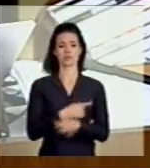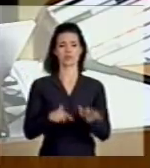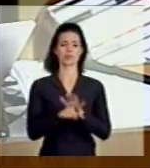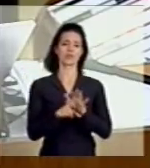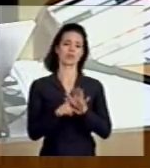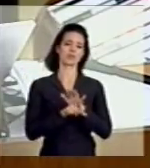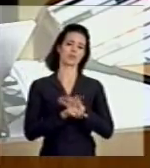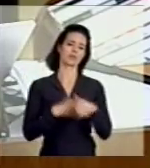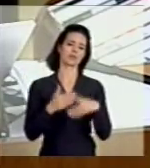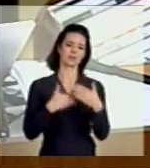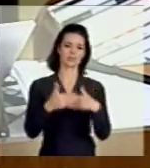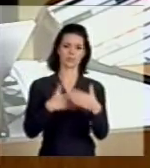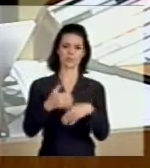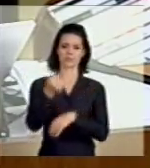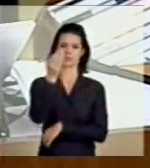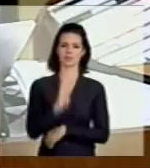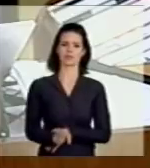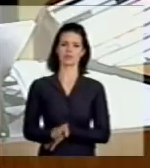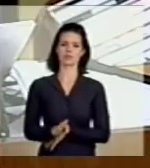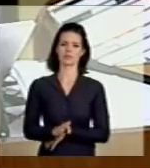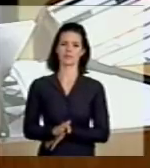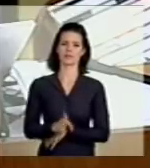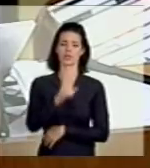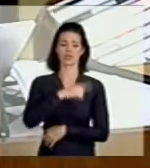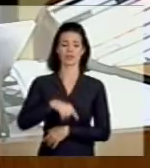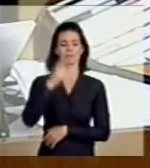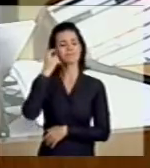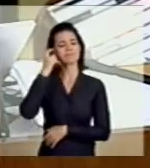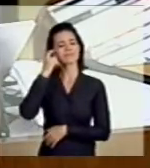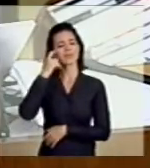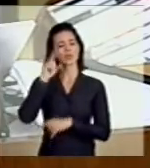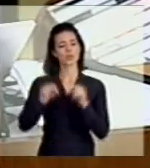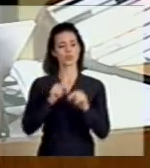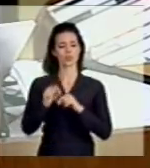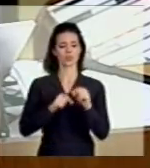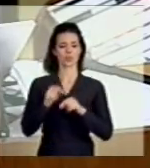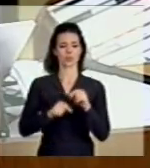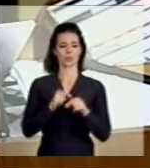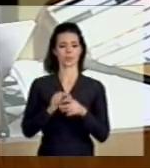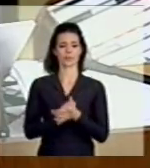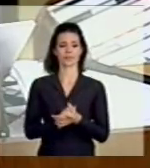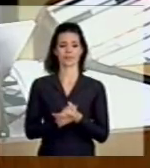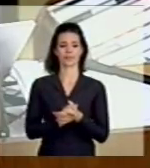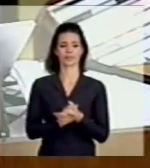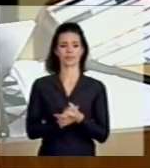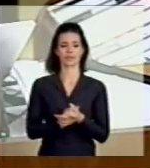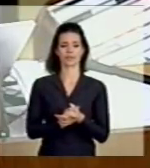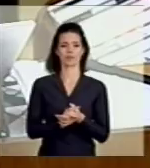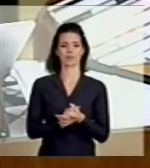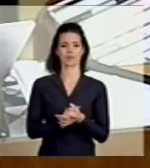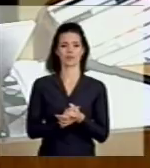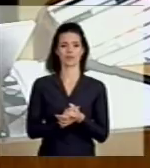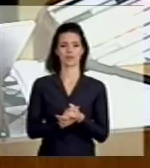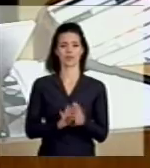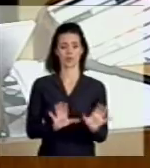processual civil brasileira, que nos conduzem à interpretação de que a liquidação e a execução individualizada da